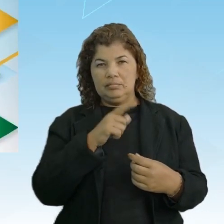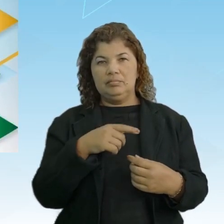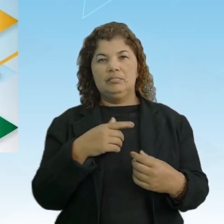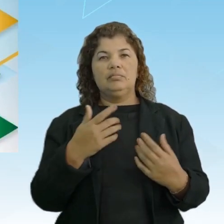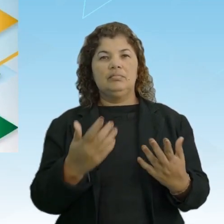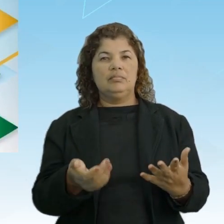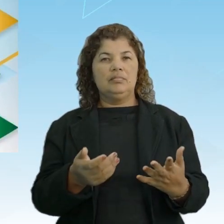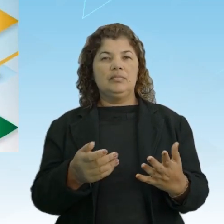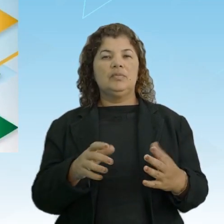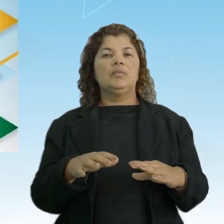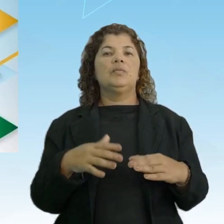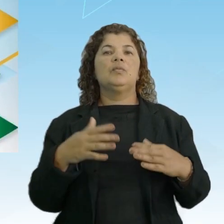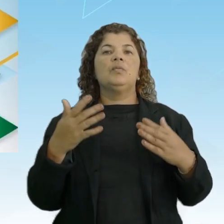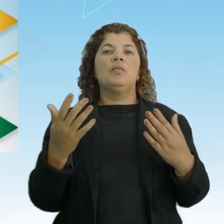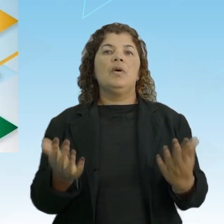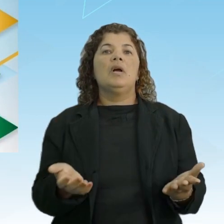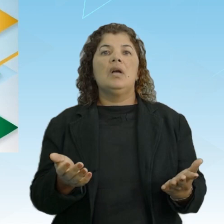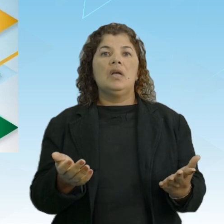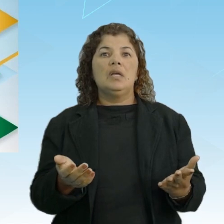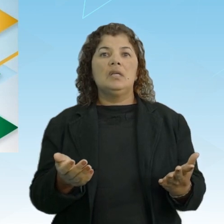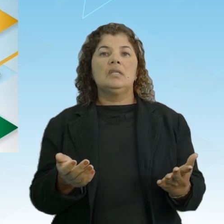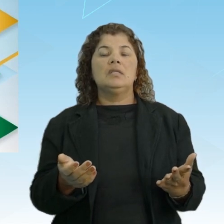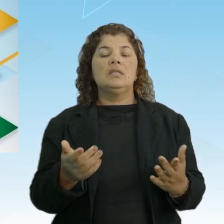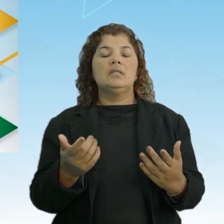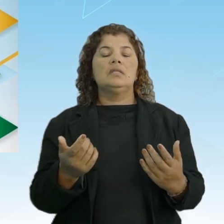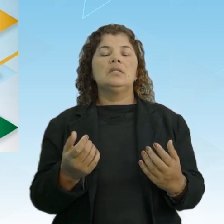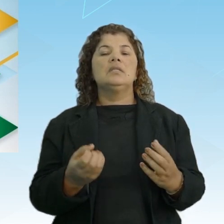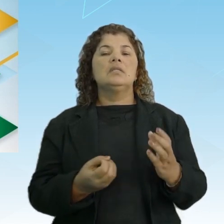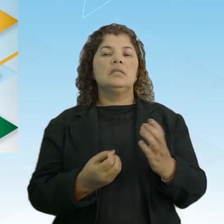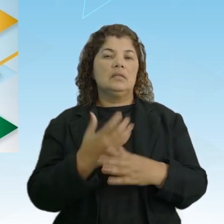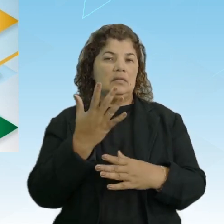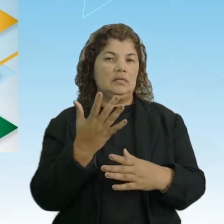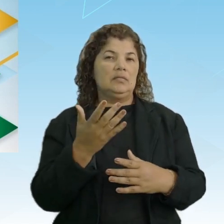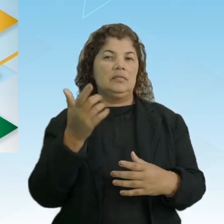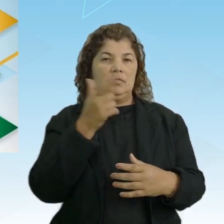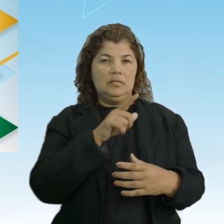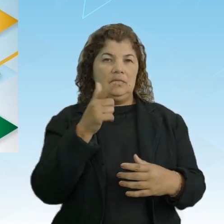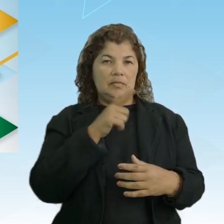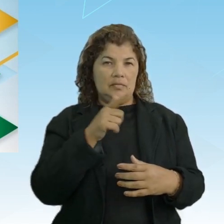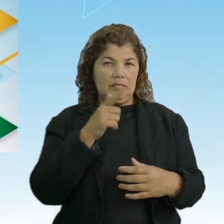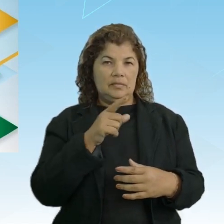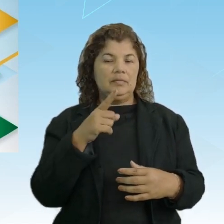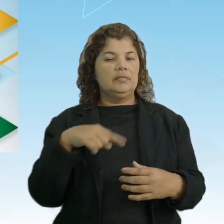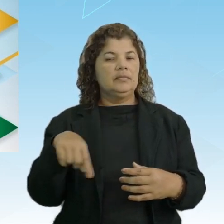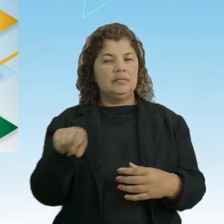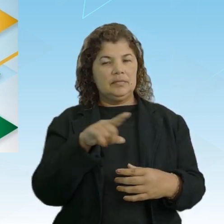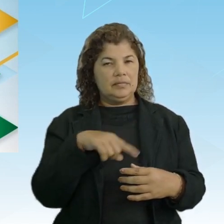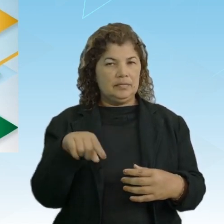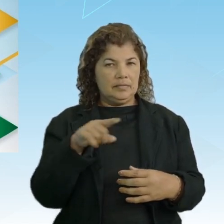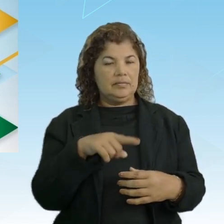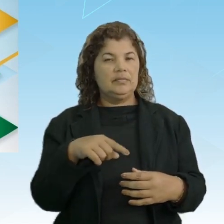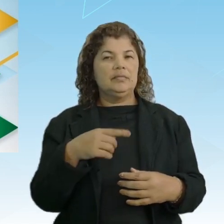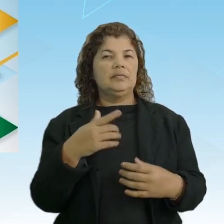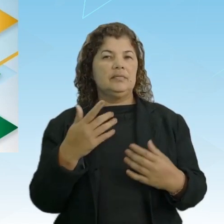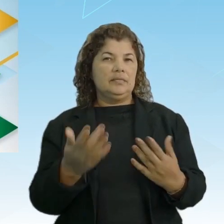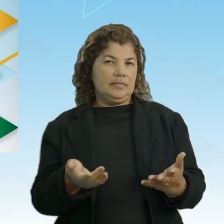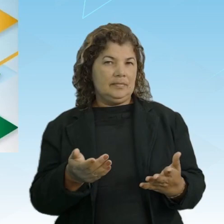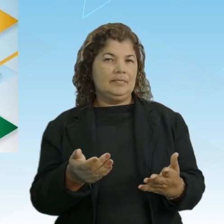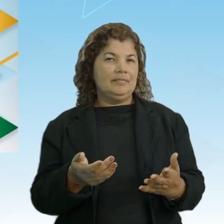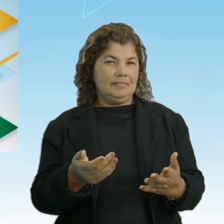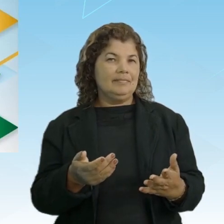Quais foram as causas da conquista? Então, isso aí vocês vão ver na aula